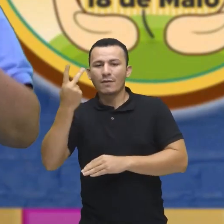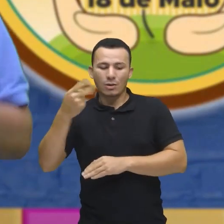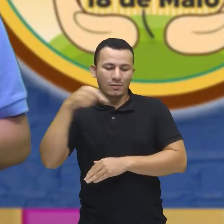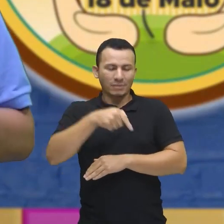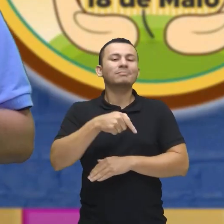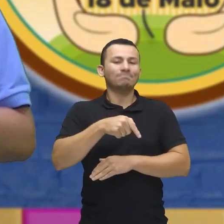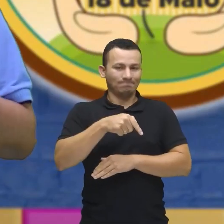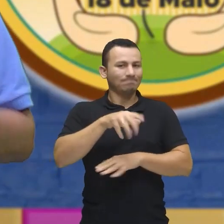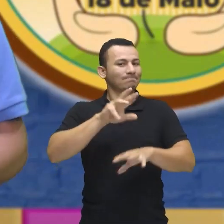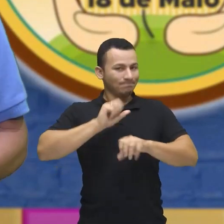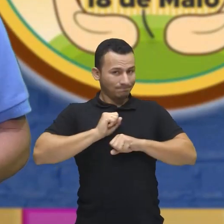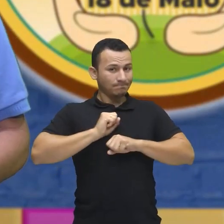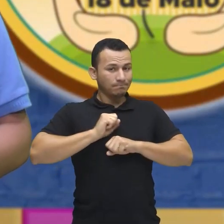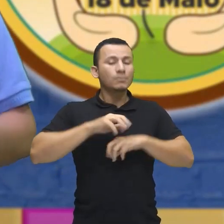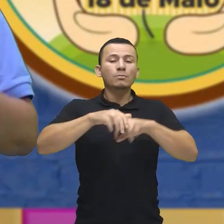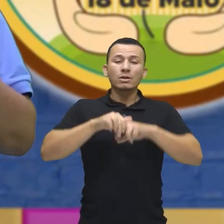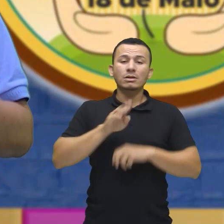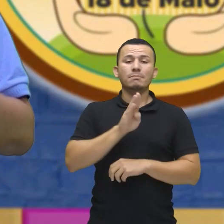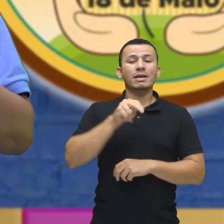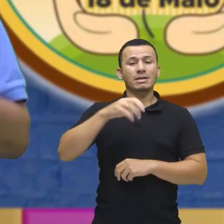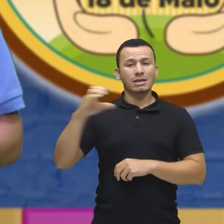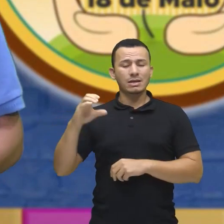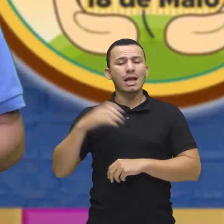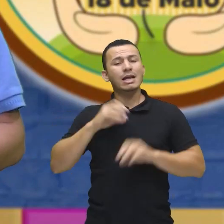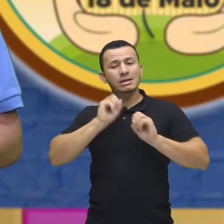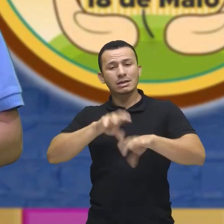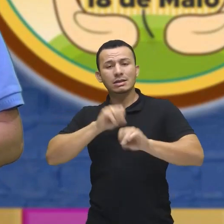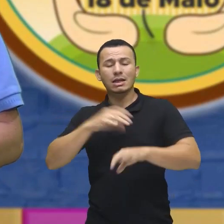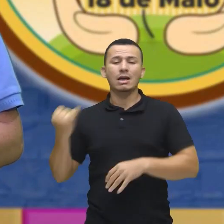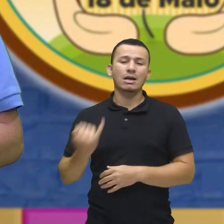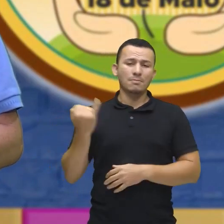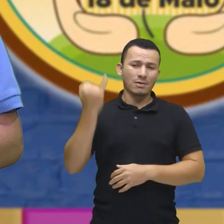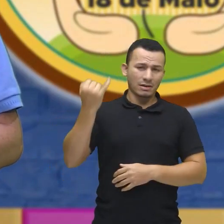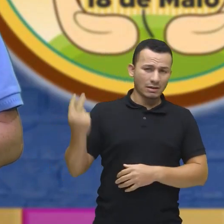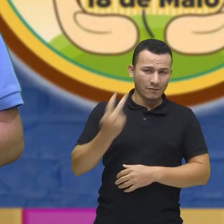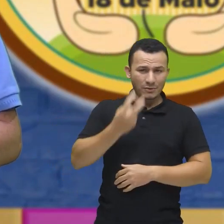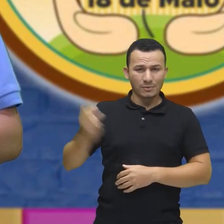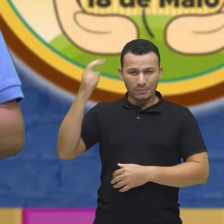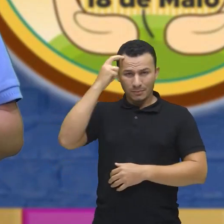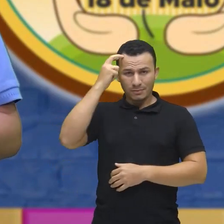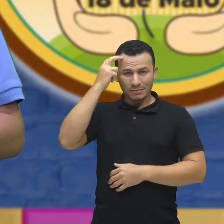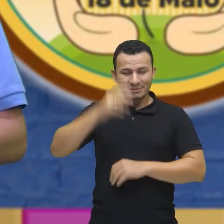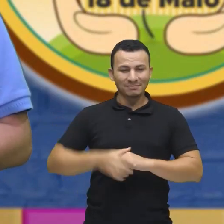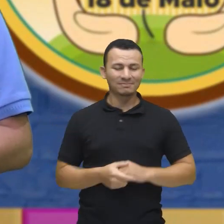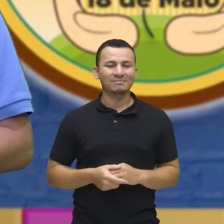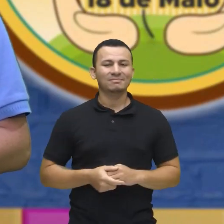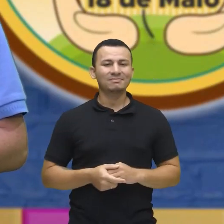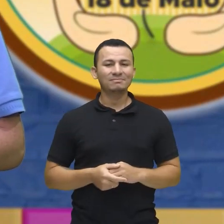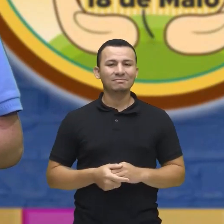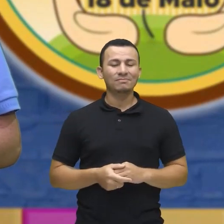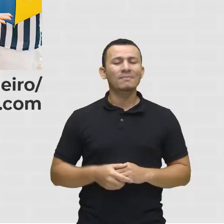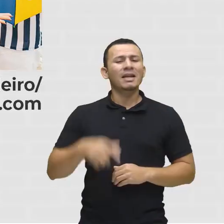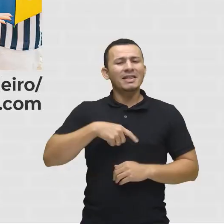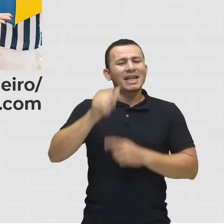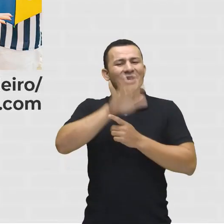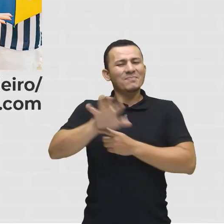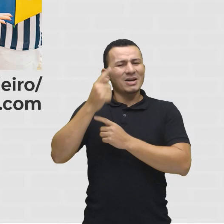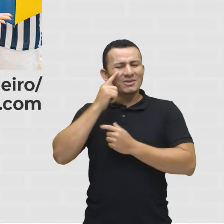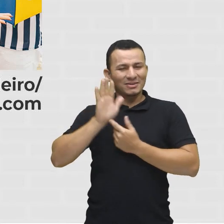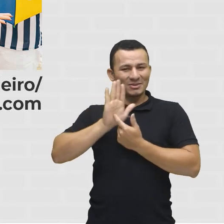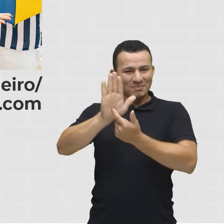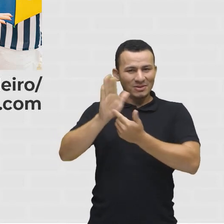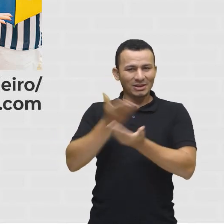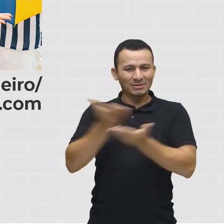BNCC traz justamente isso, quanto é importante essa valorização. Okay? E eu trouxe algumas imagens aqui para vocês